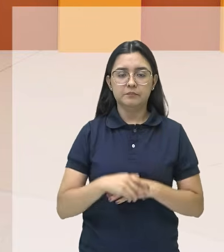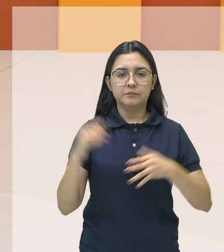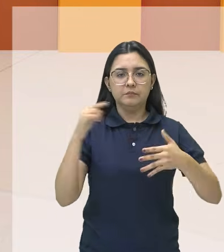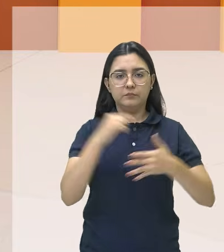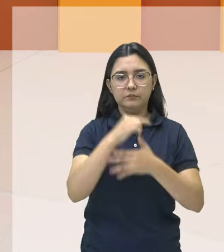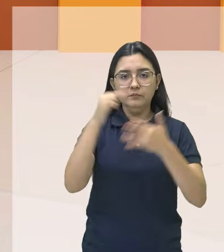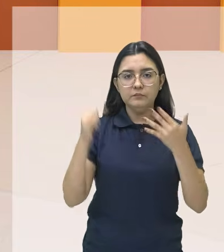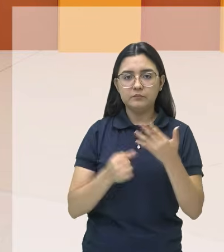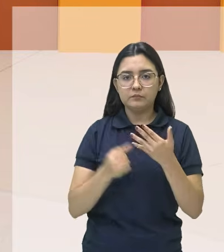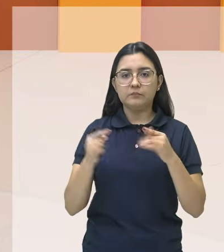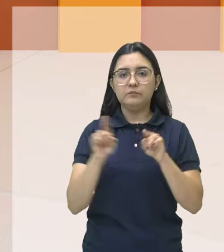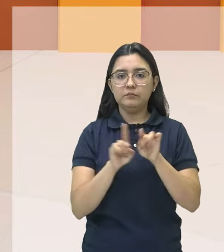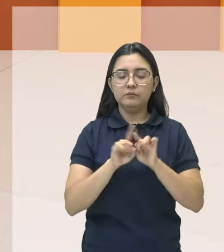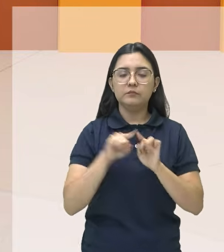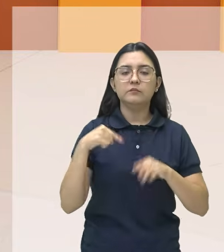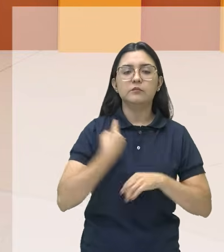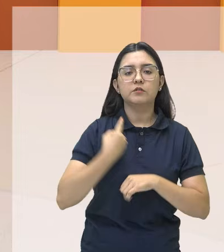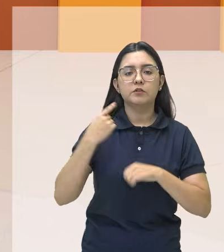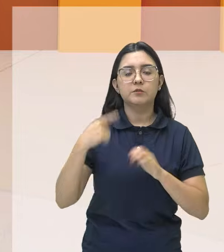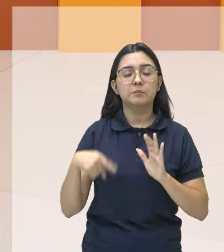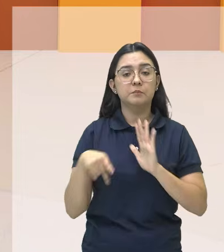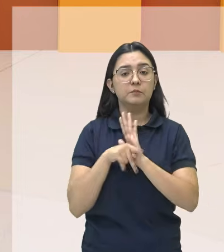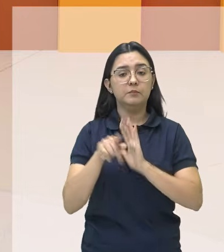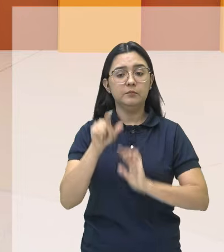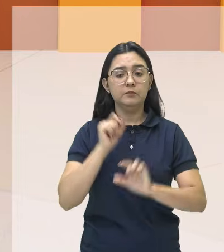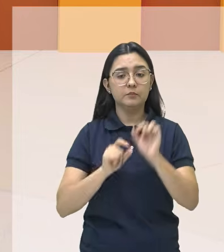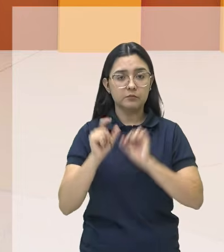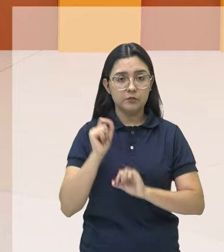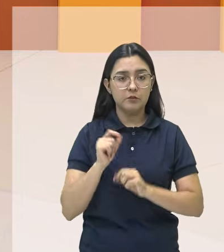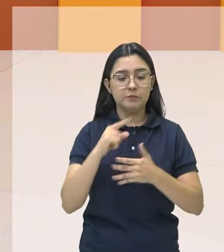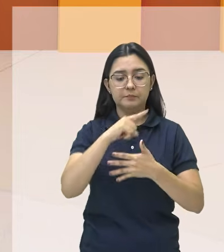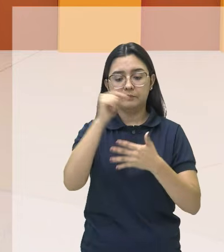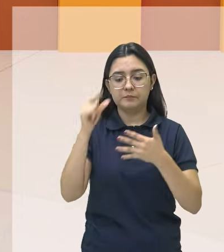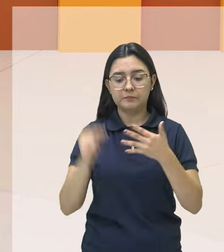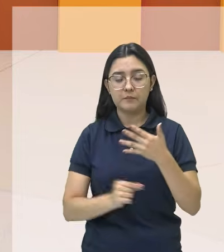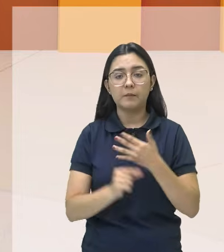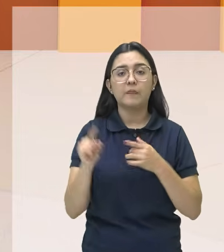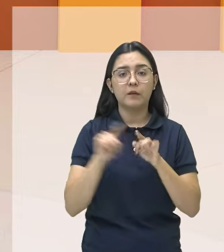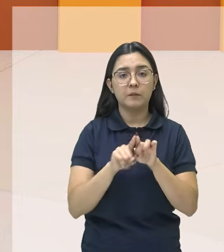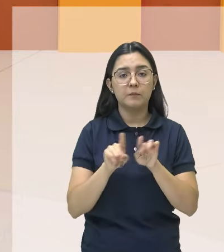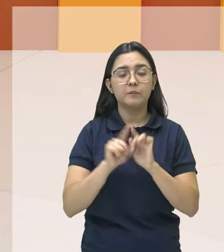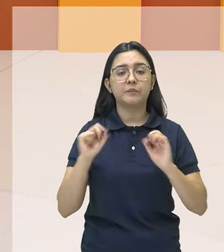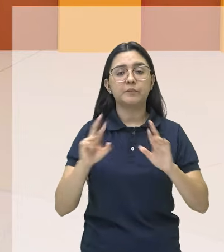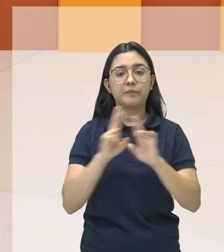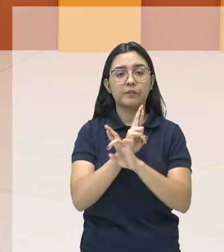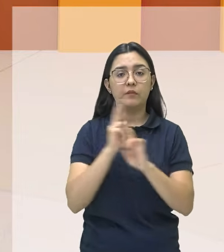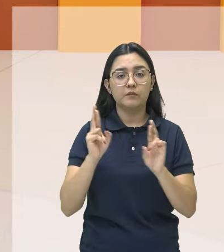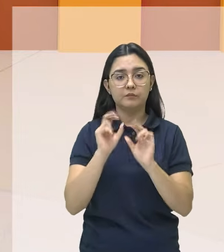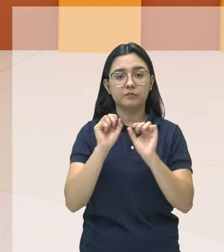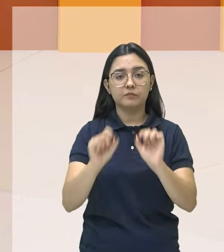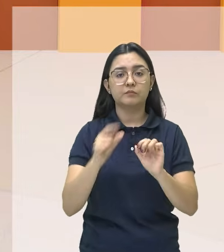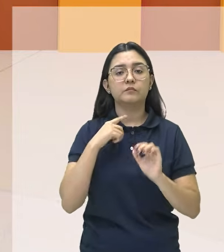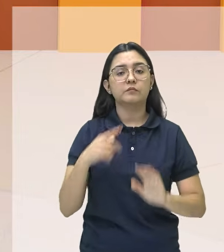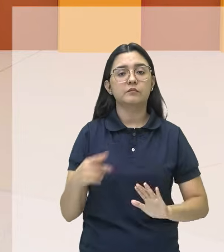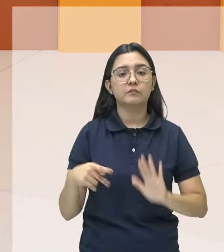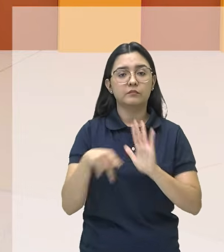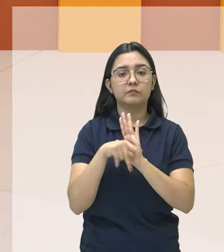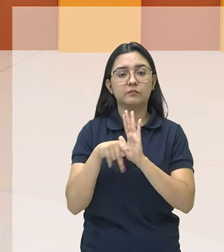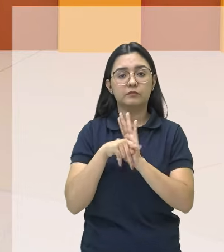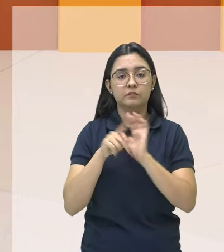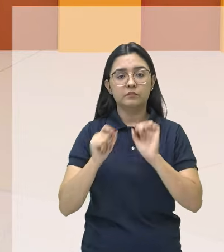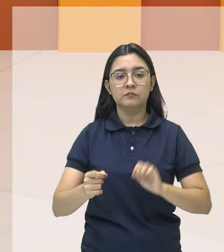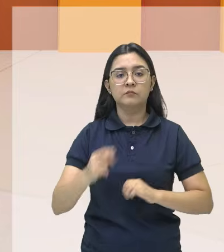aí, inclusive as nossas próprias escolhas, né, e opções, elas estão relacionadas com essa própria